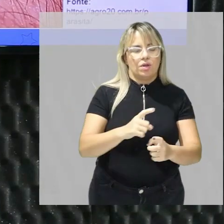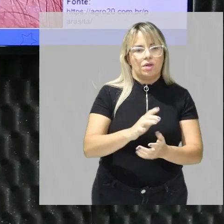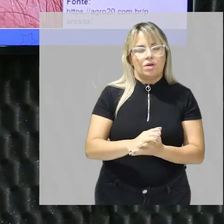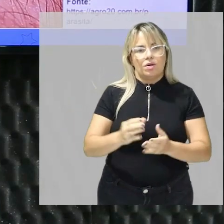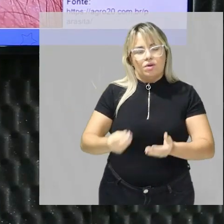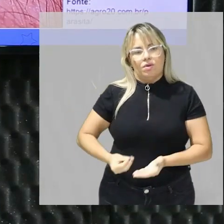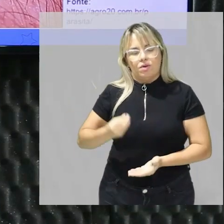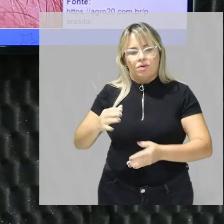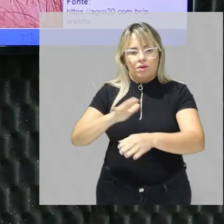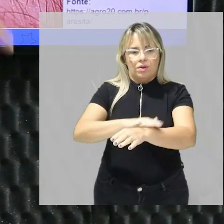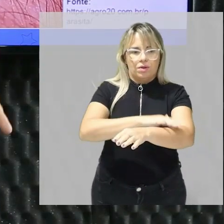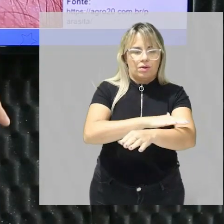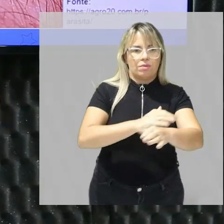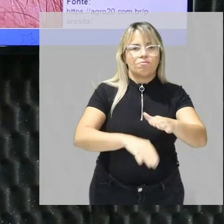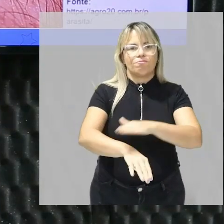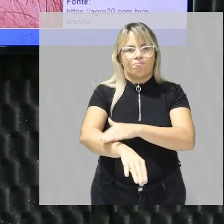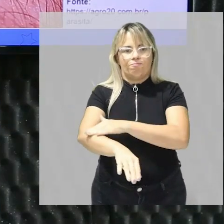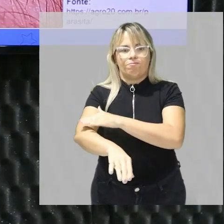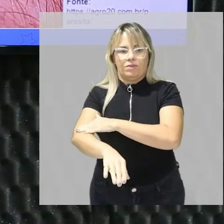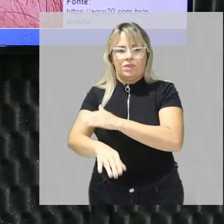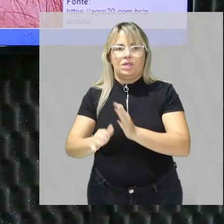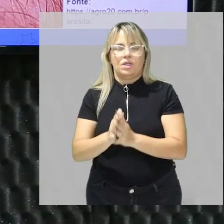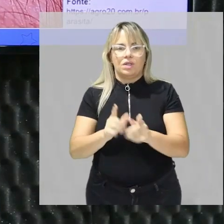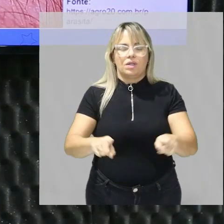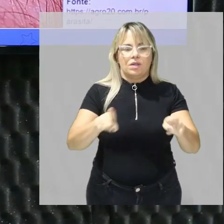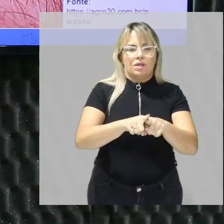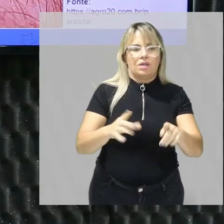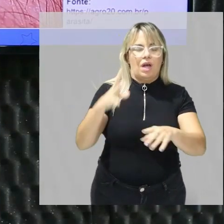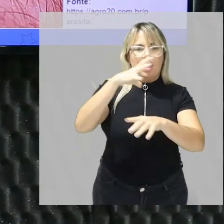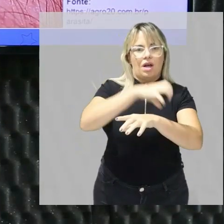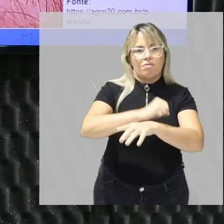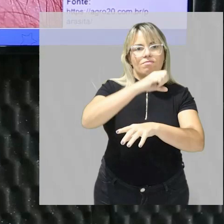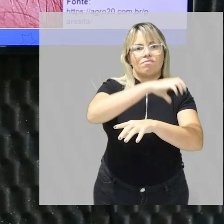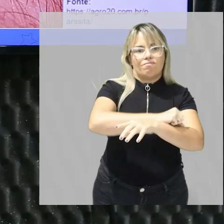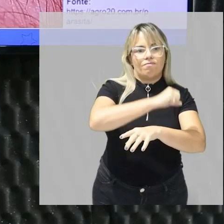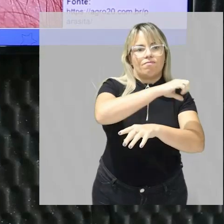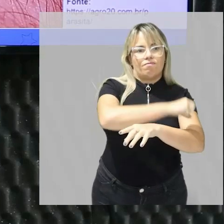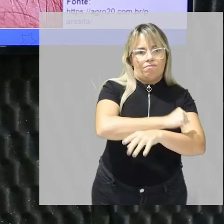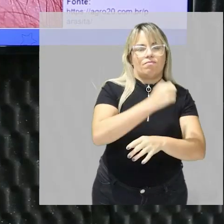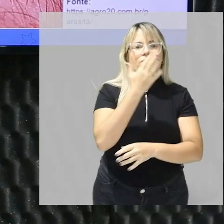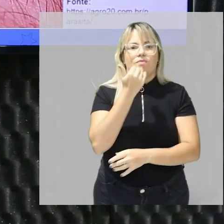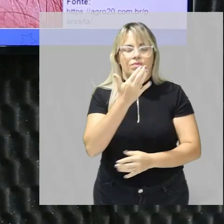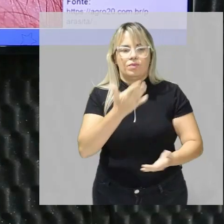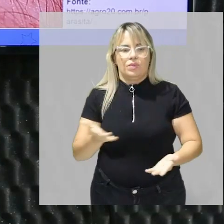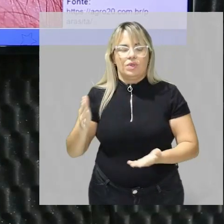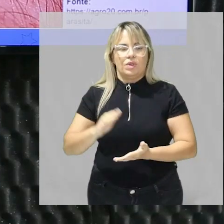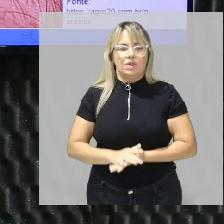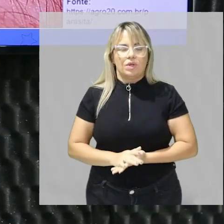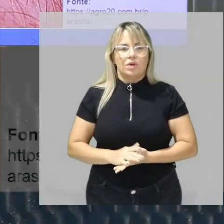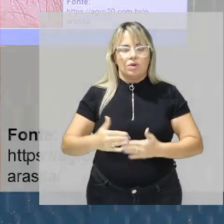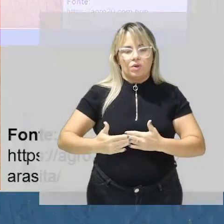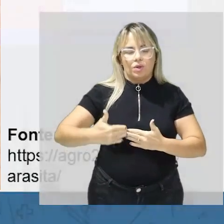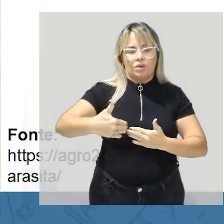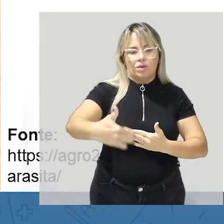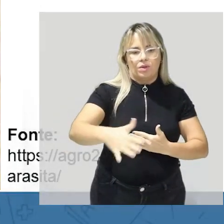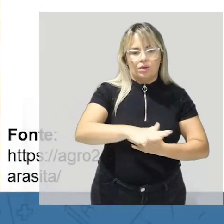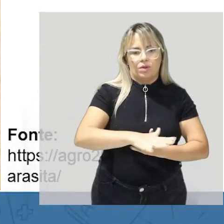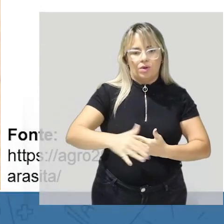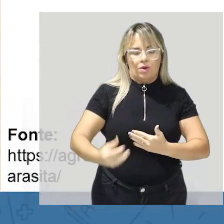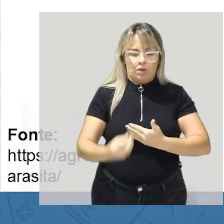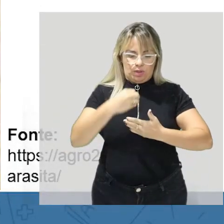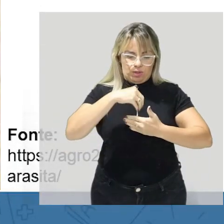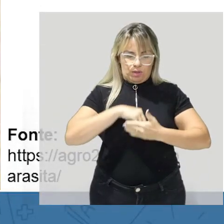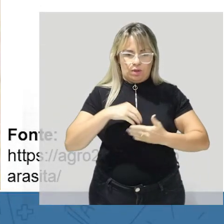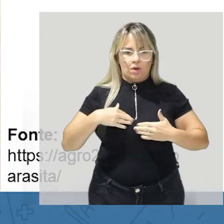outro e ao mesmo tempo se alimenta dele. Só que ele pode se alimentar no ambiente externo ou no ambiente